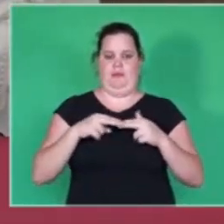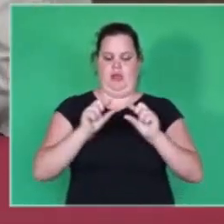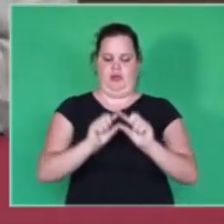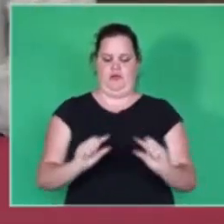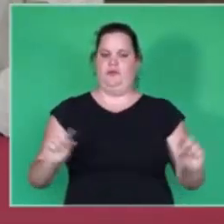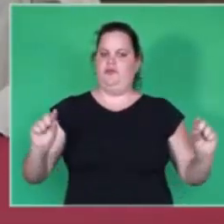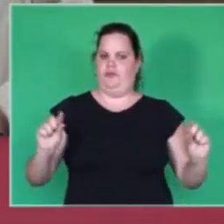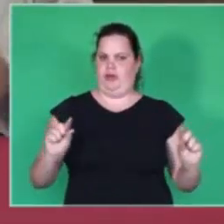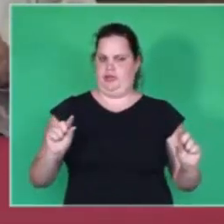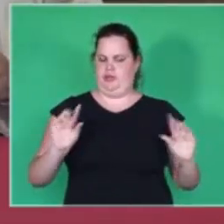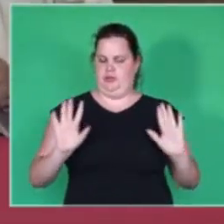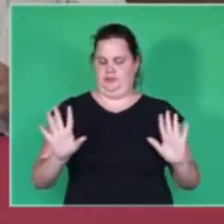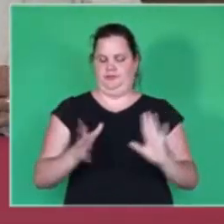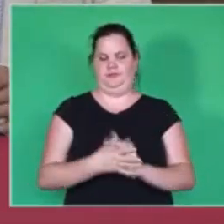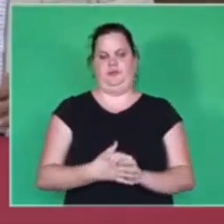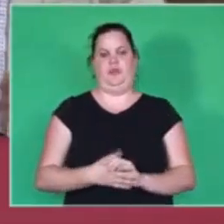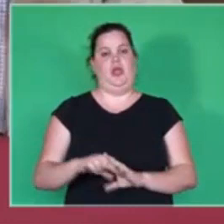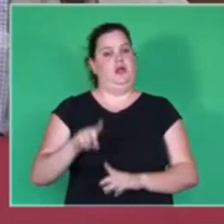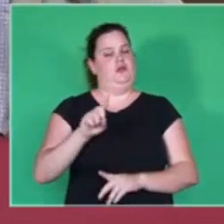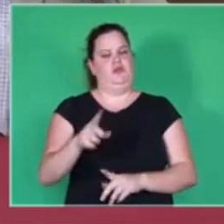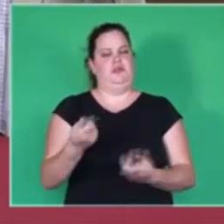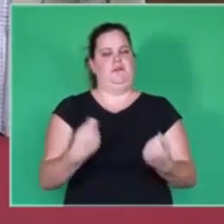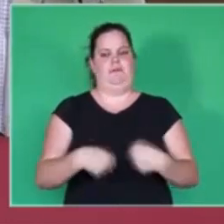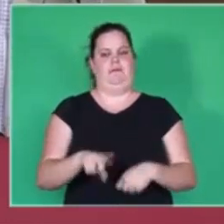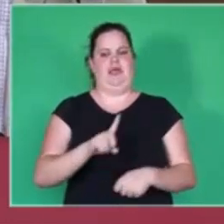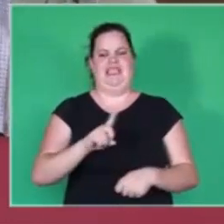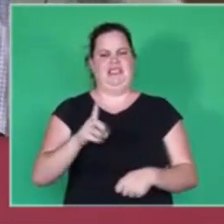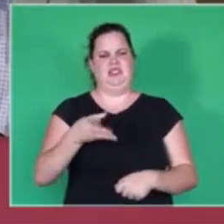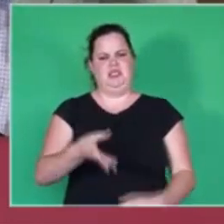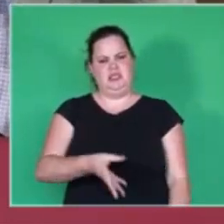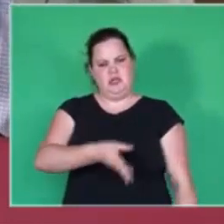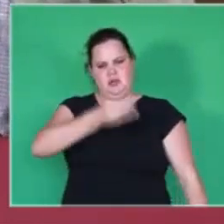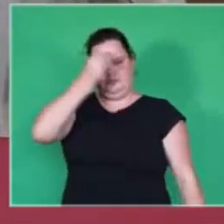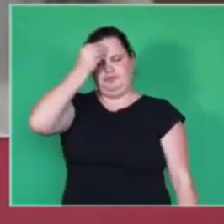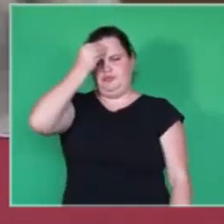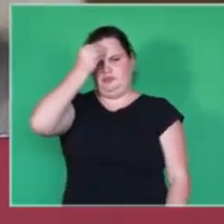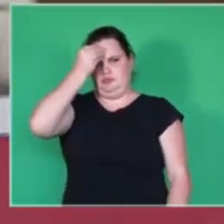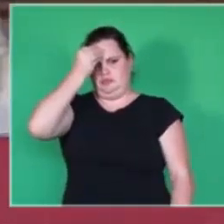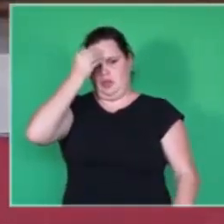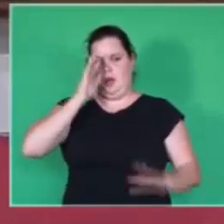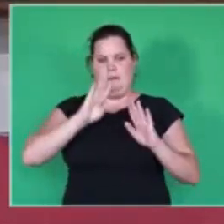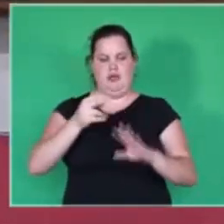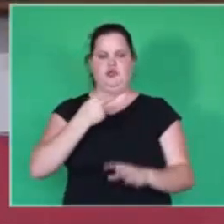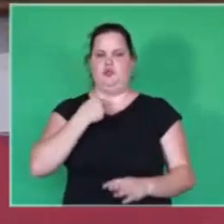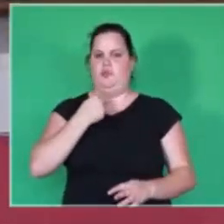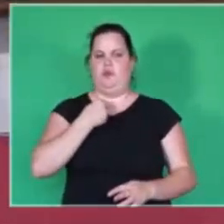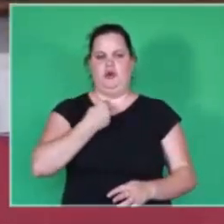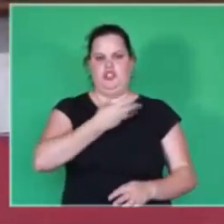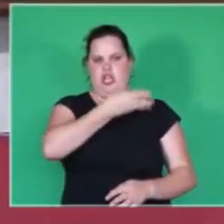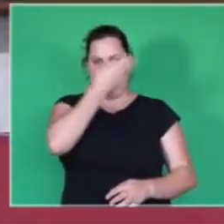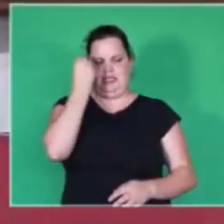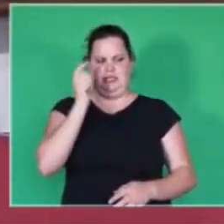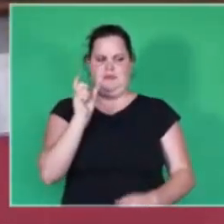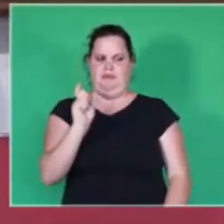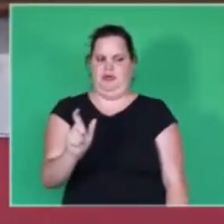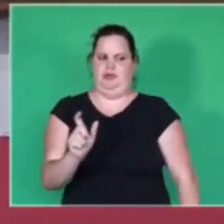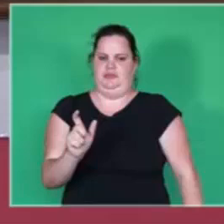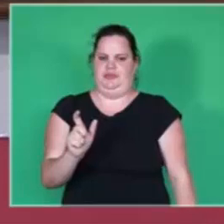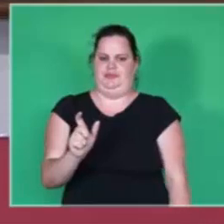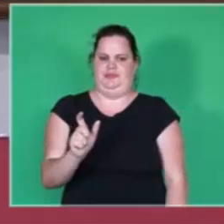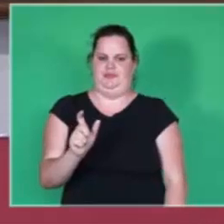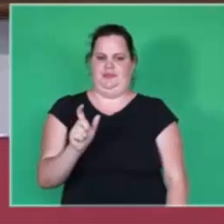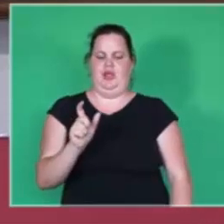ok, ninguém precisa estar guardando esse nome, mas os irmãos não podem esquecer dessa palavra aqui, ó,